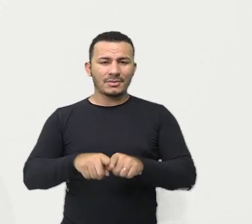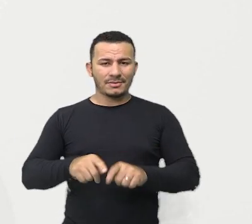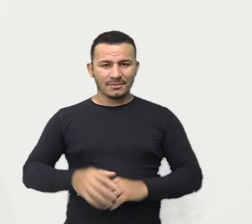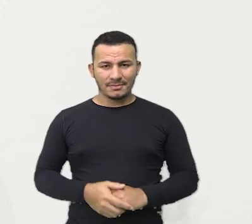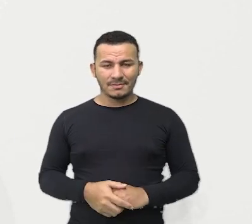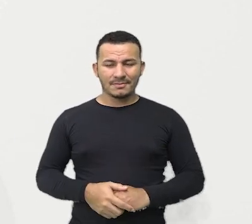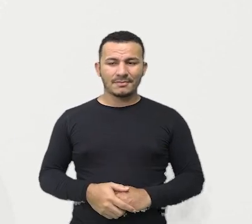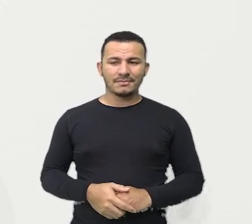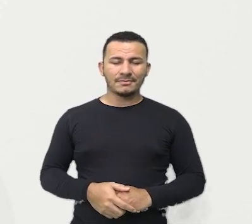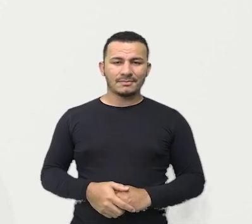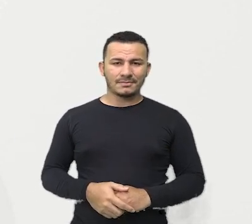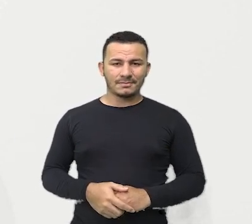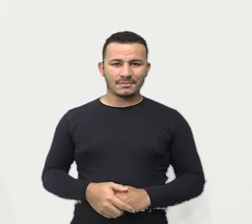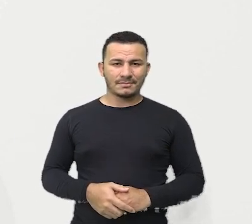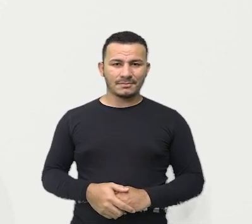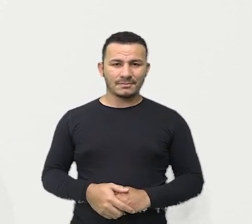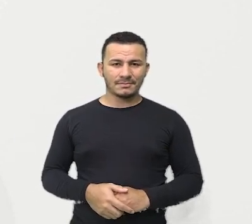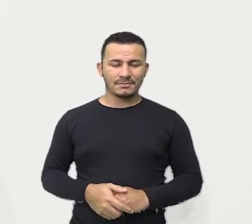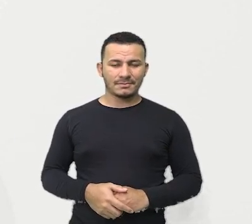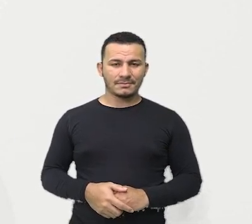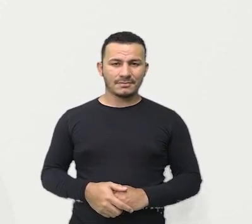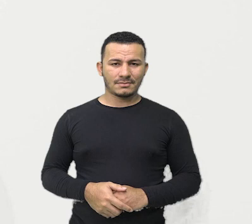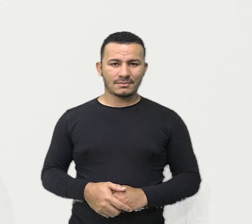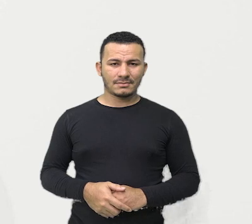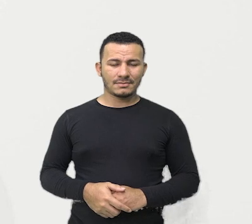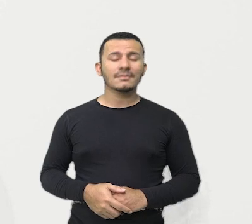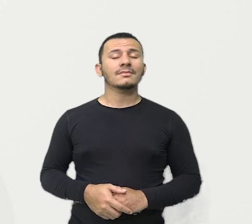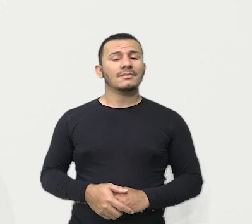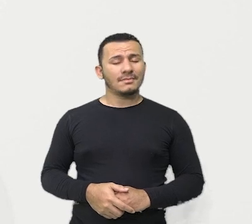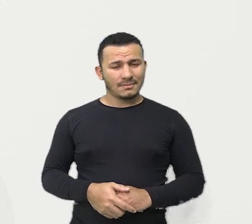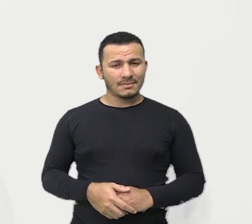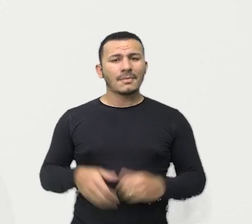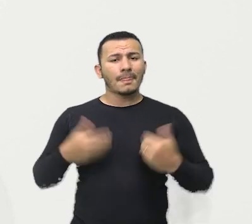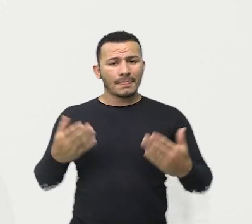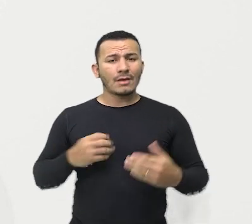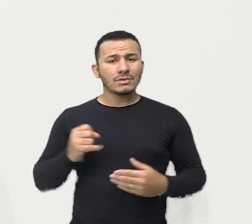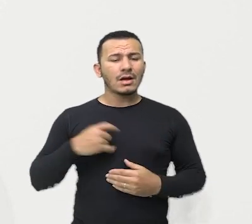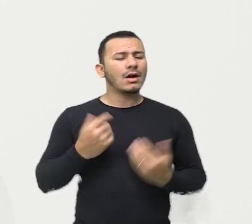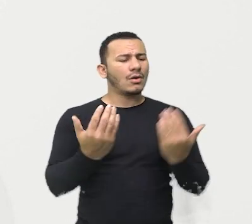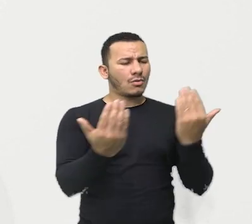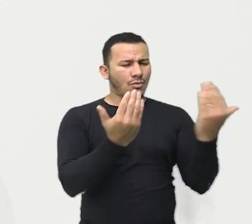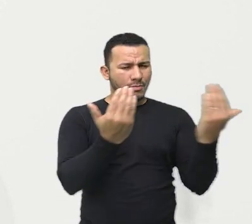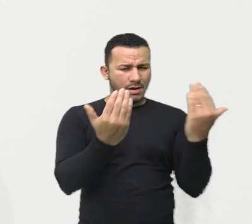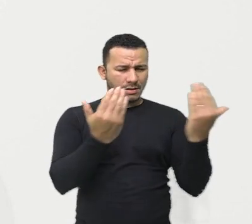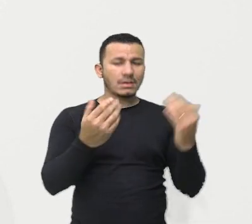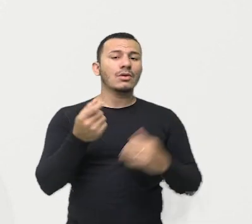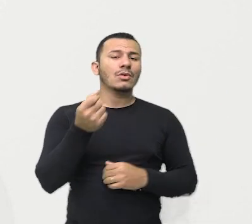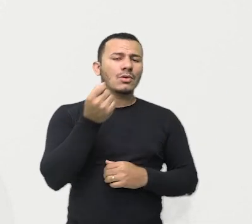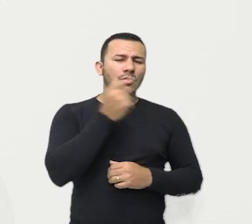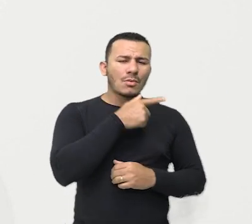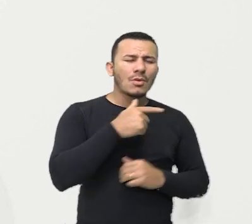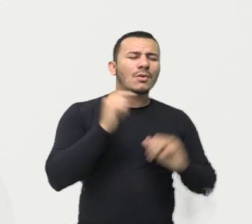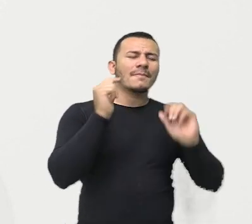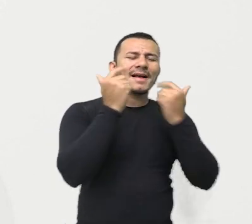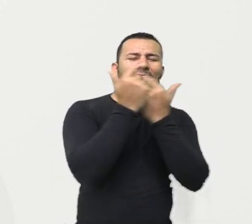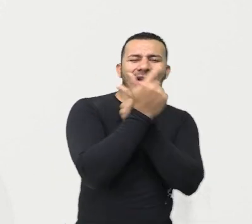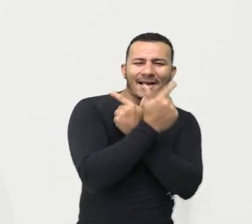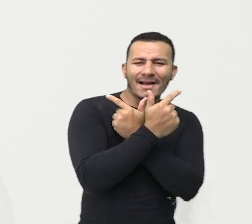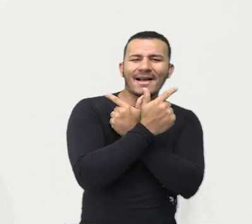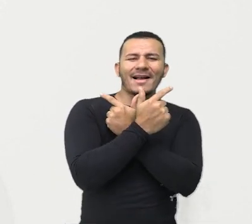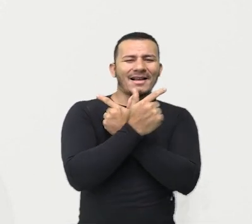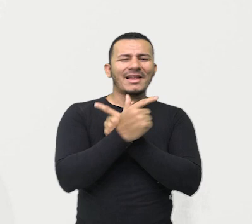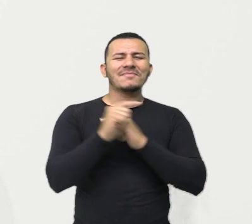por diante. Então, embora nós associemos normalmente o humor com a questão do riso e daquele